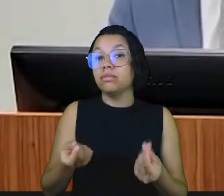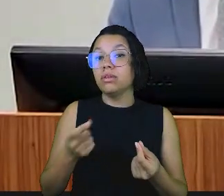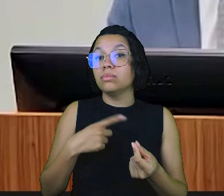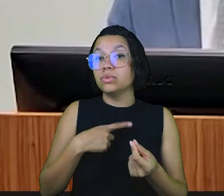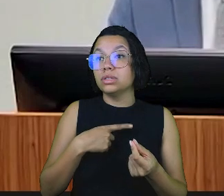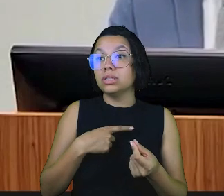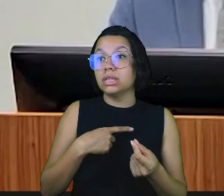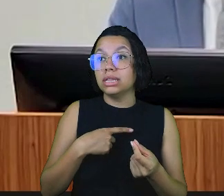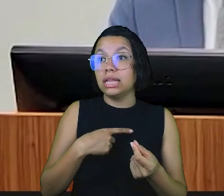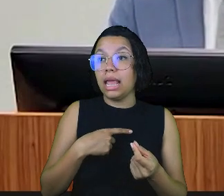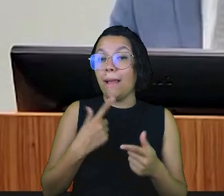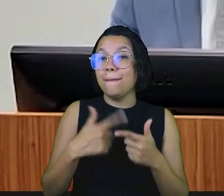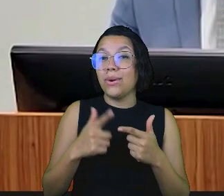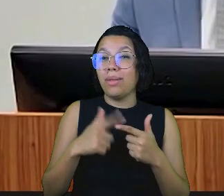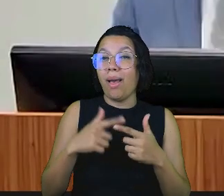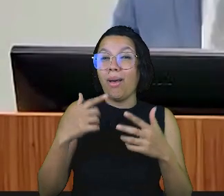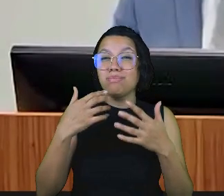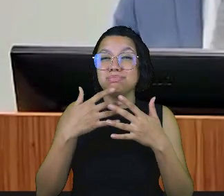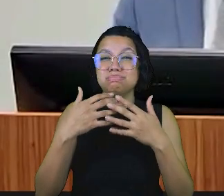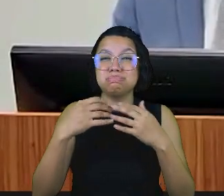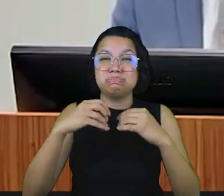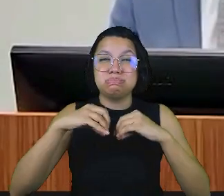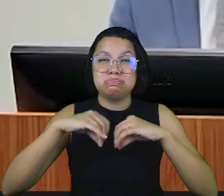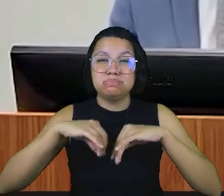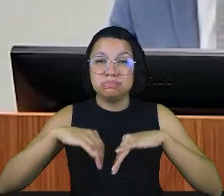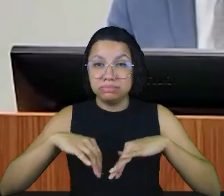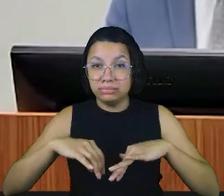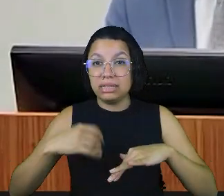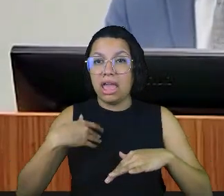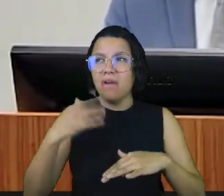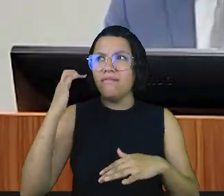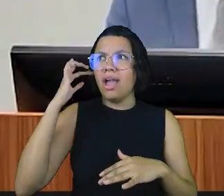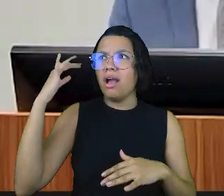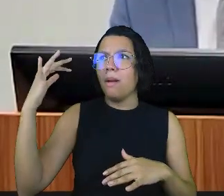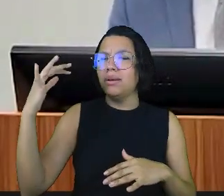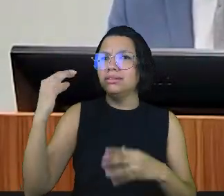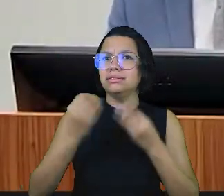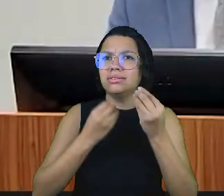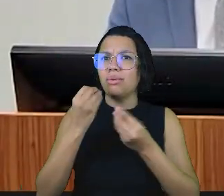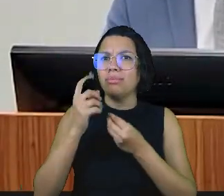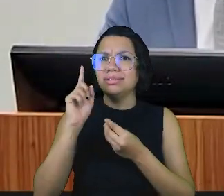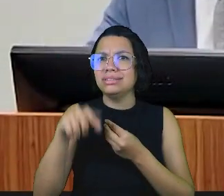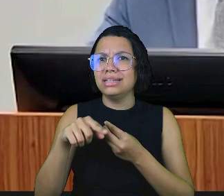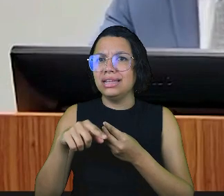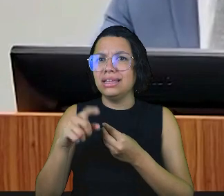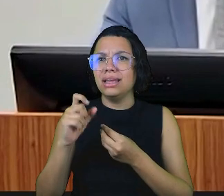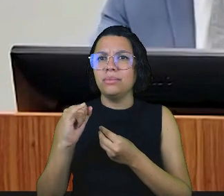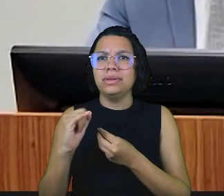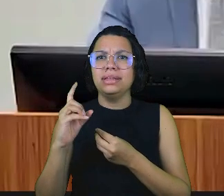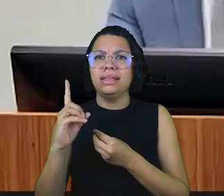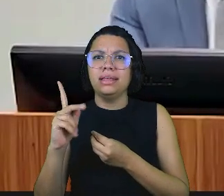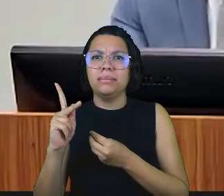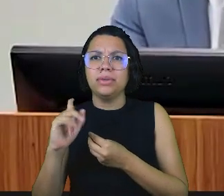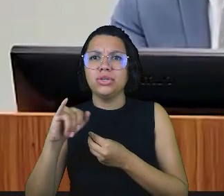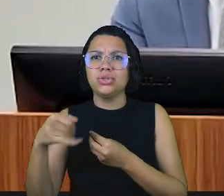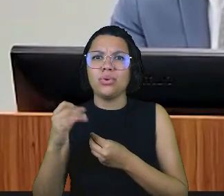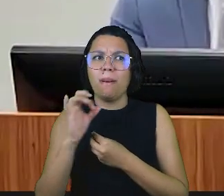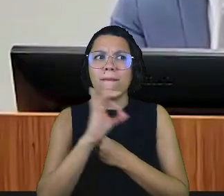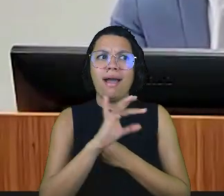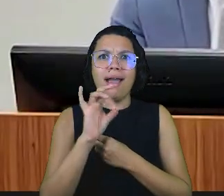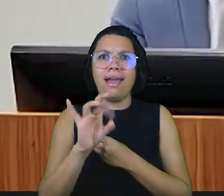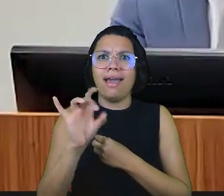desastrosas, porque eu fico imaginando a instauração de um IDPJ para cada caso de